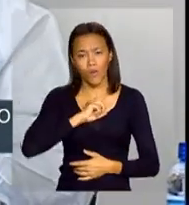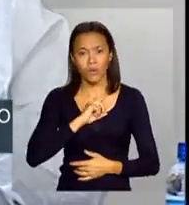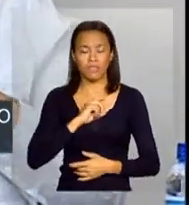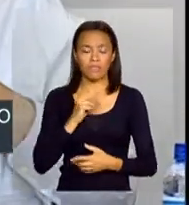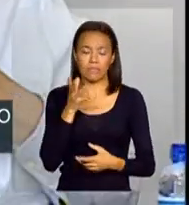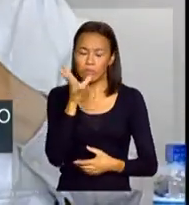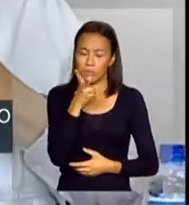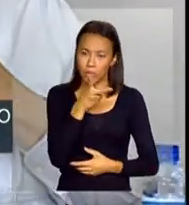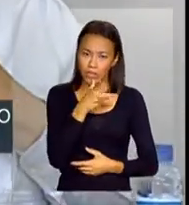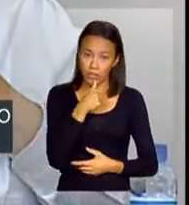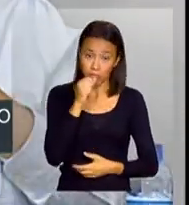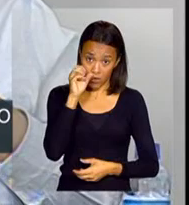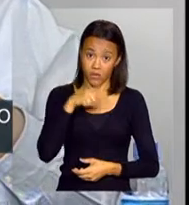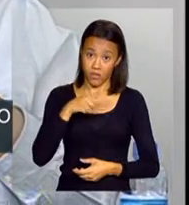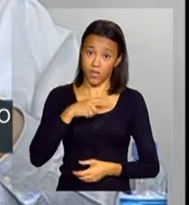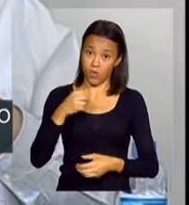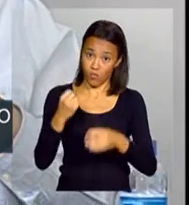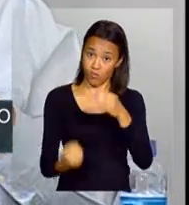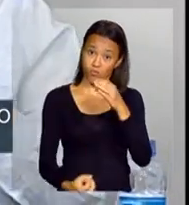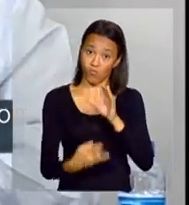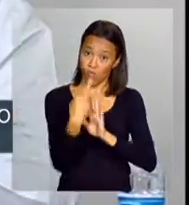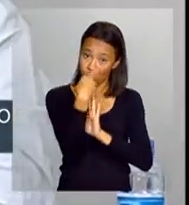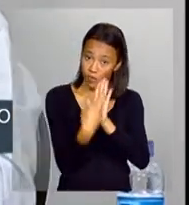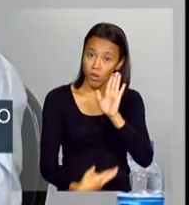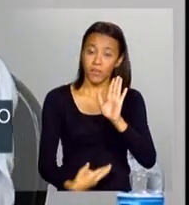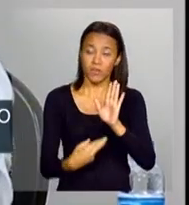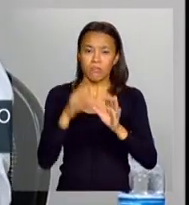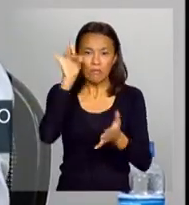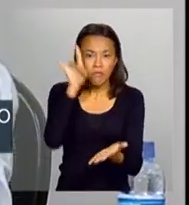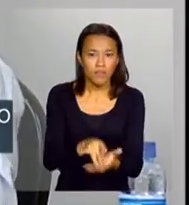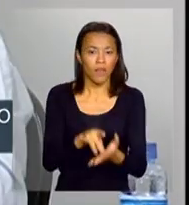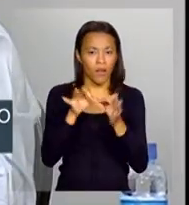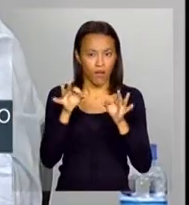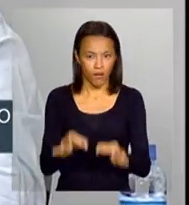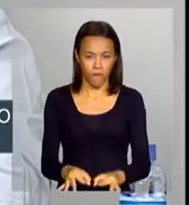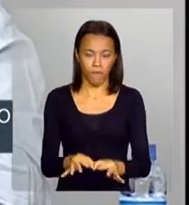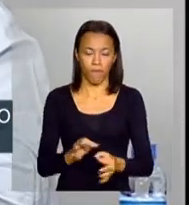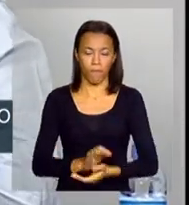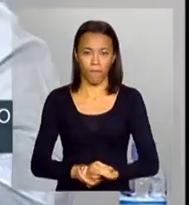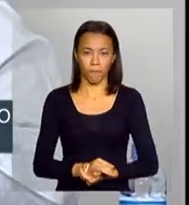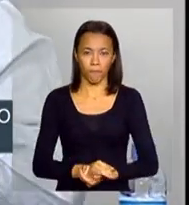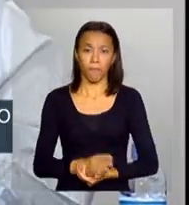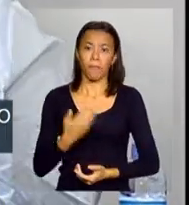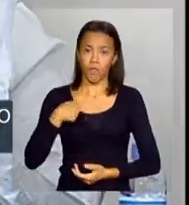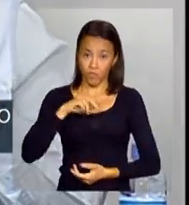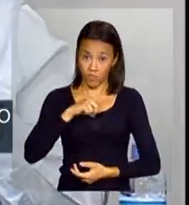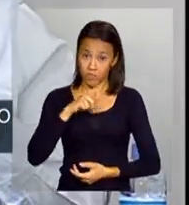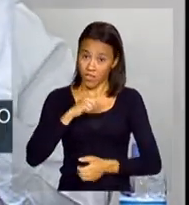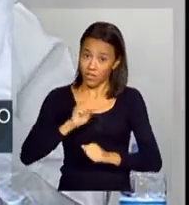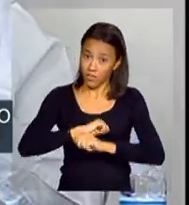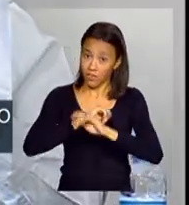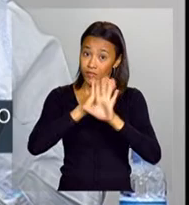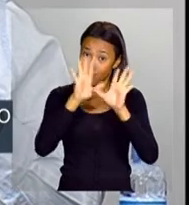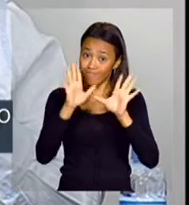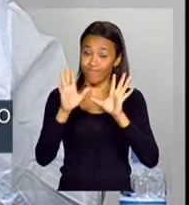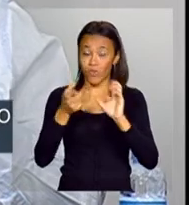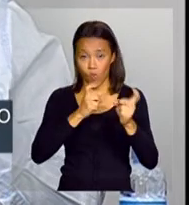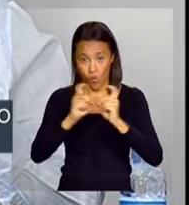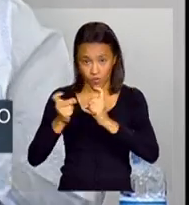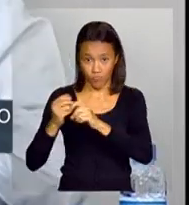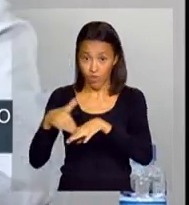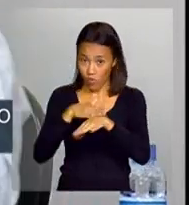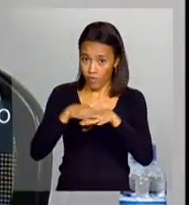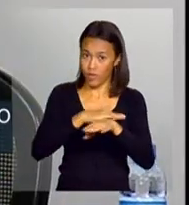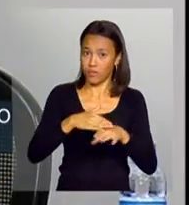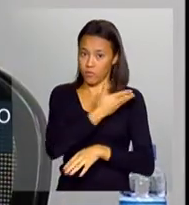possibilite uma regulamentação e ser efetivamente, ser efetivo do ponto de vista da prática. Vamos ter que ter transparência nos órgãos estaduais.